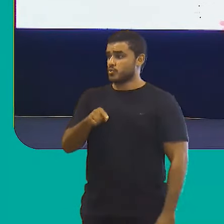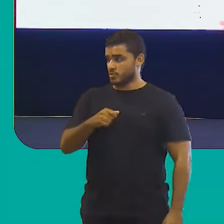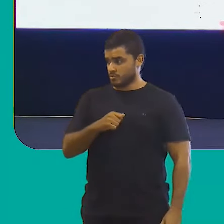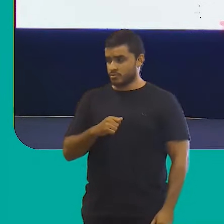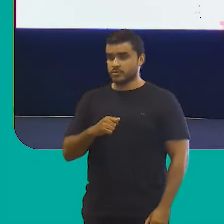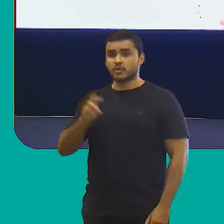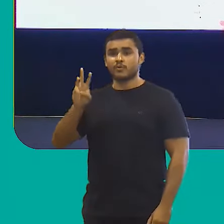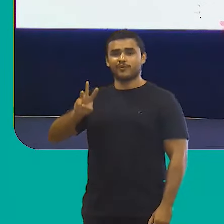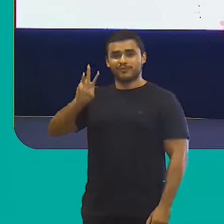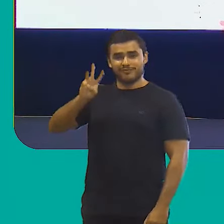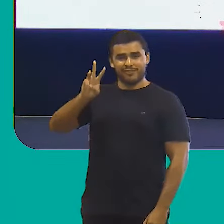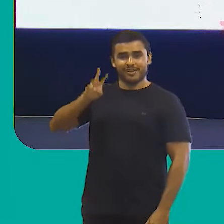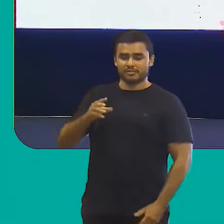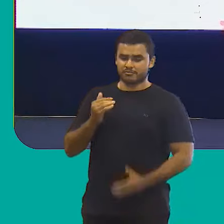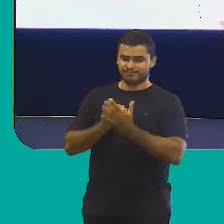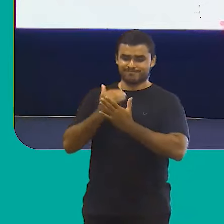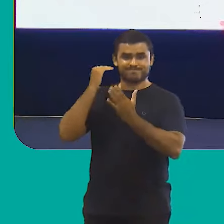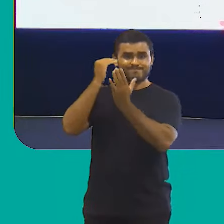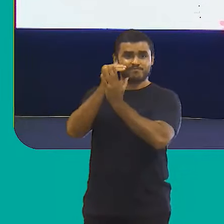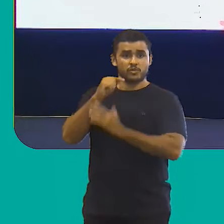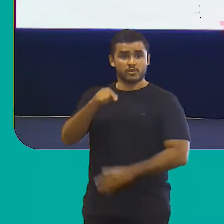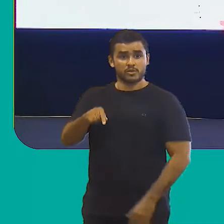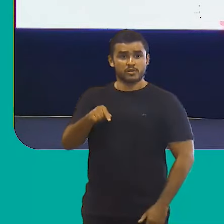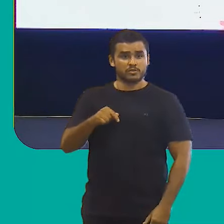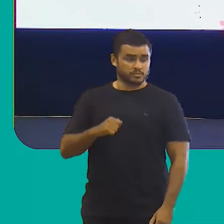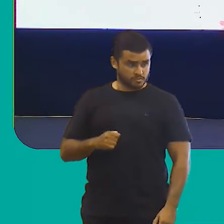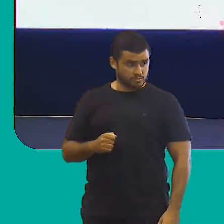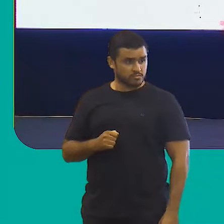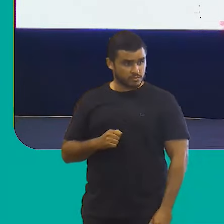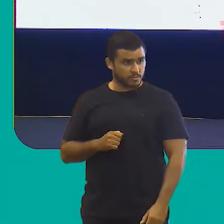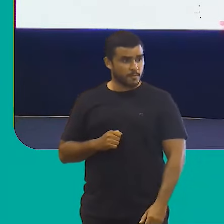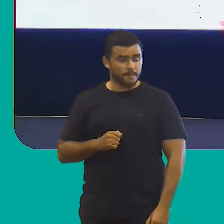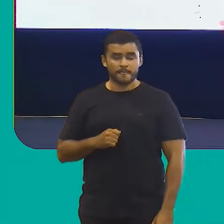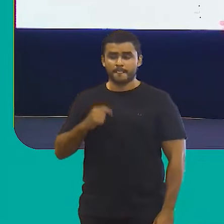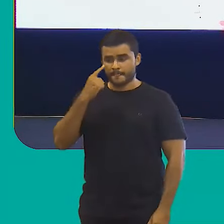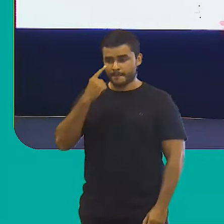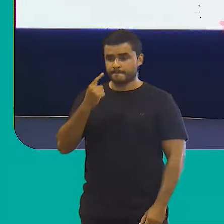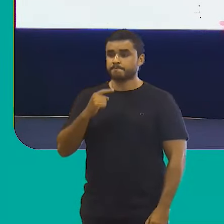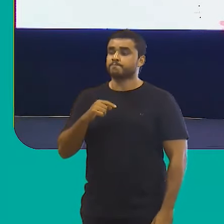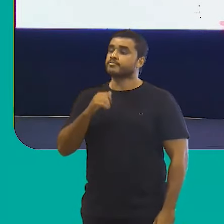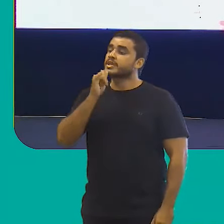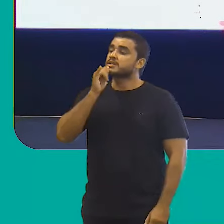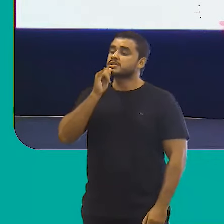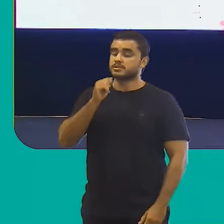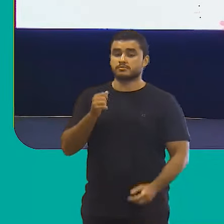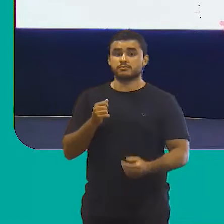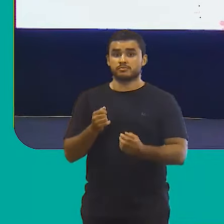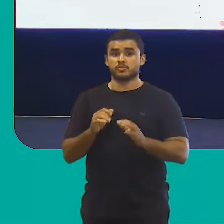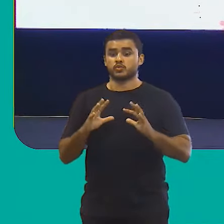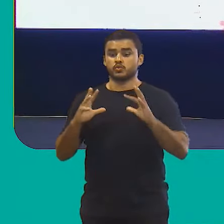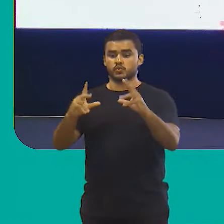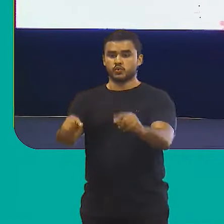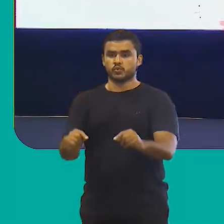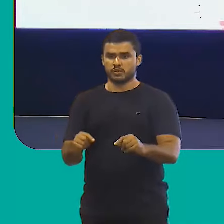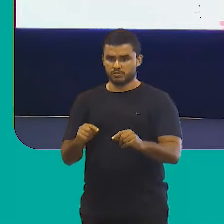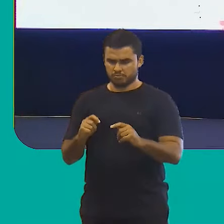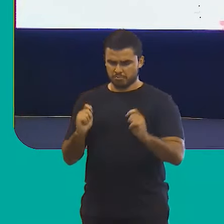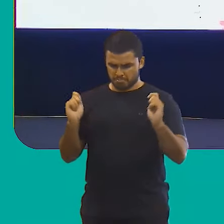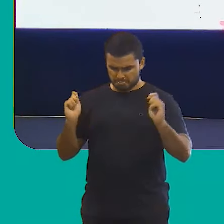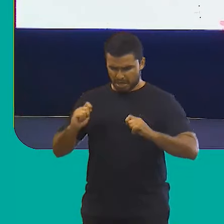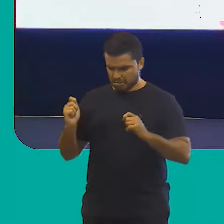para aguentar aquela potência. Mas o mais legal de tudo desse tipo de fogão é que não é todo tipo de panela que funciona nele,